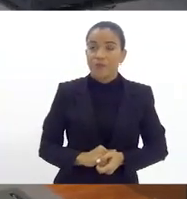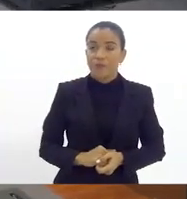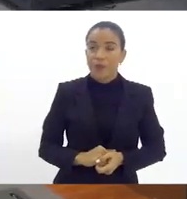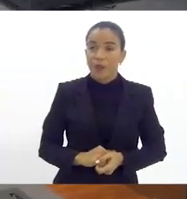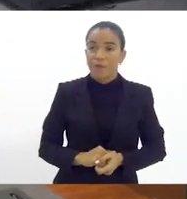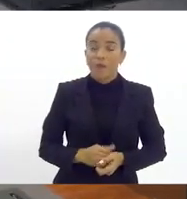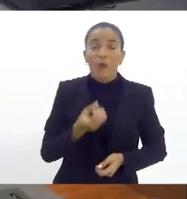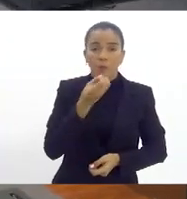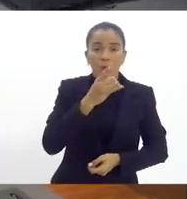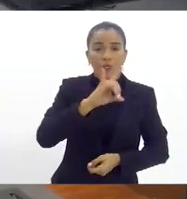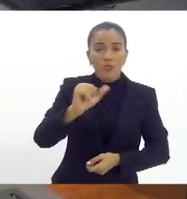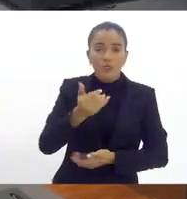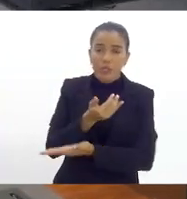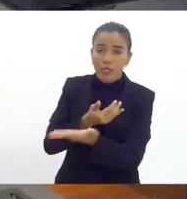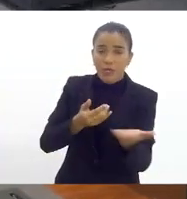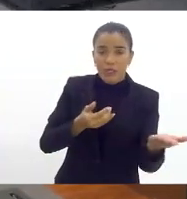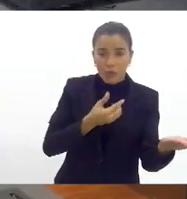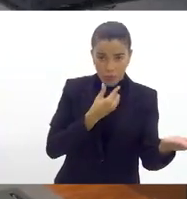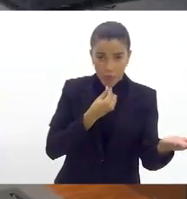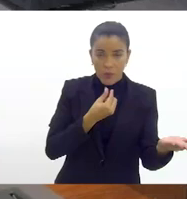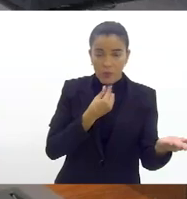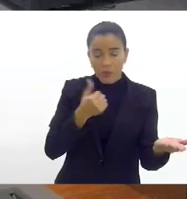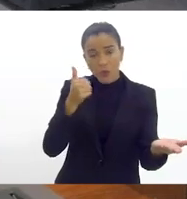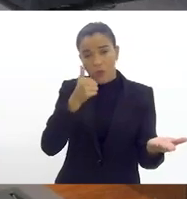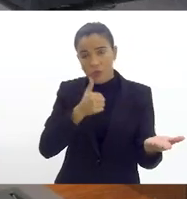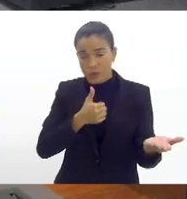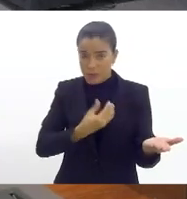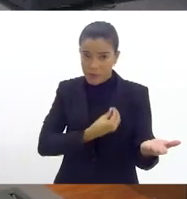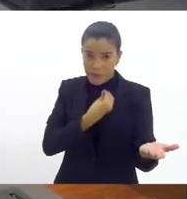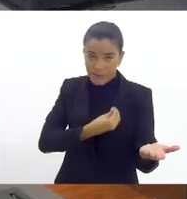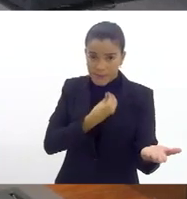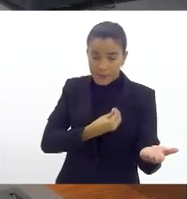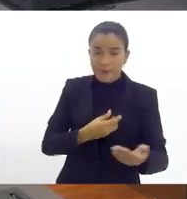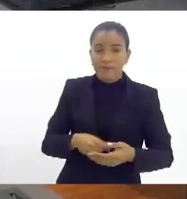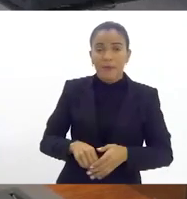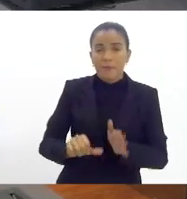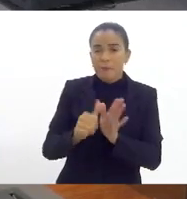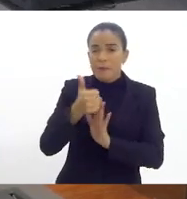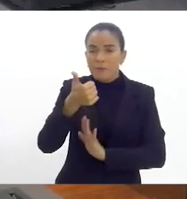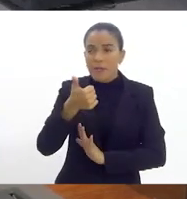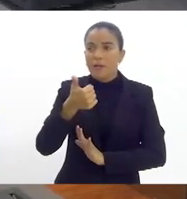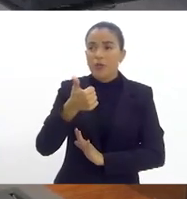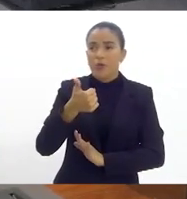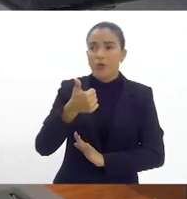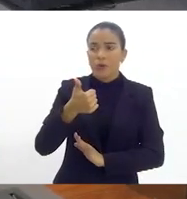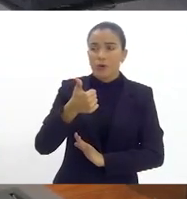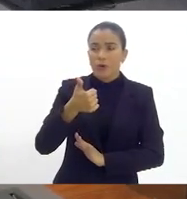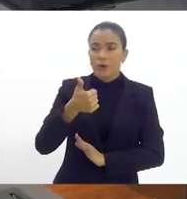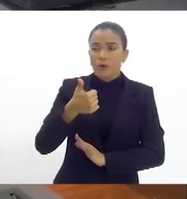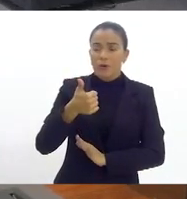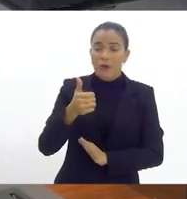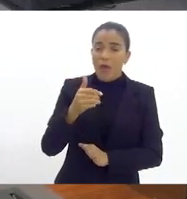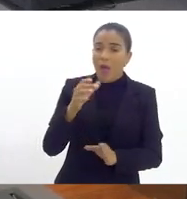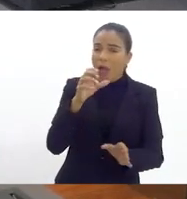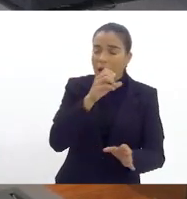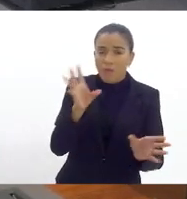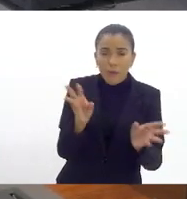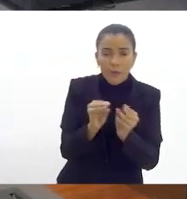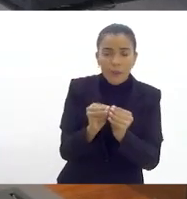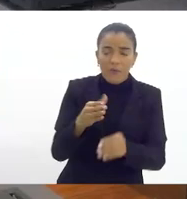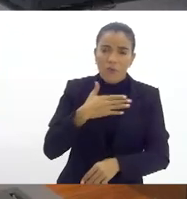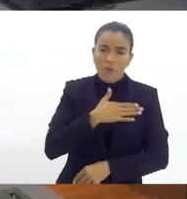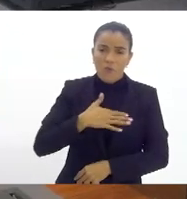Bom dia todas e todos estão presentes aqui queria primeiramente de maneira bem breve fazer uma